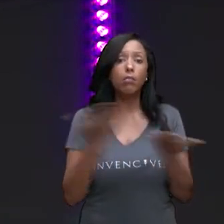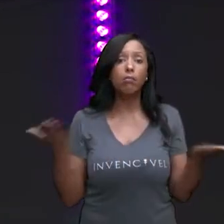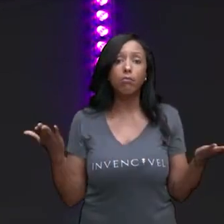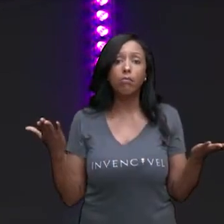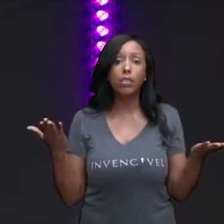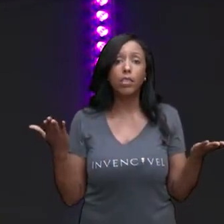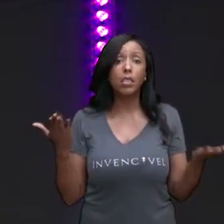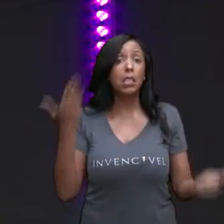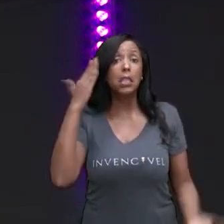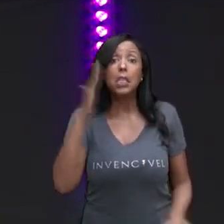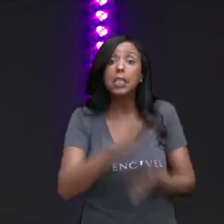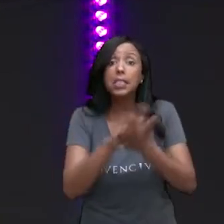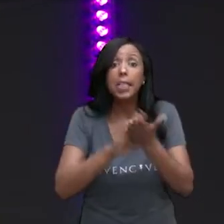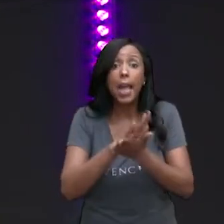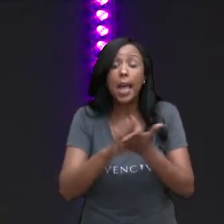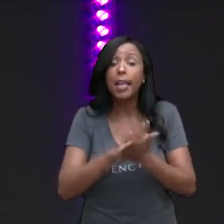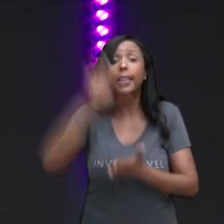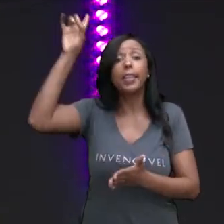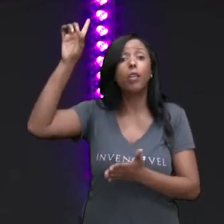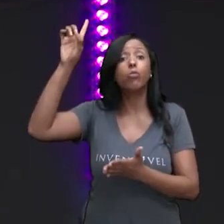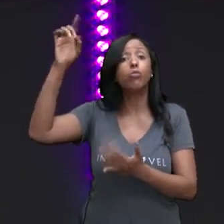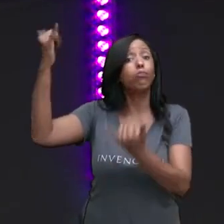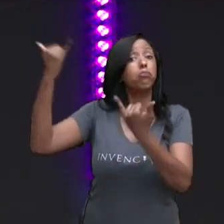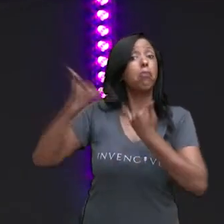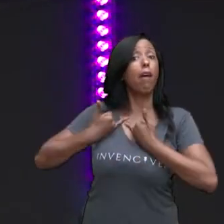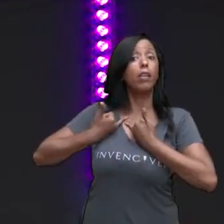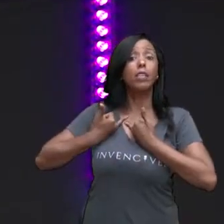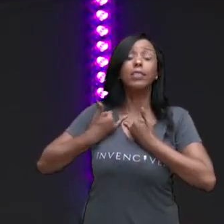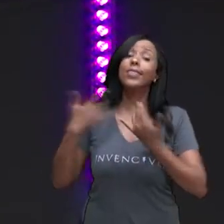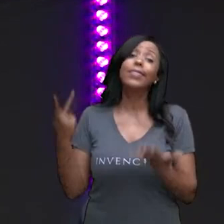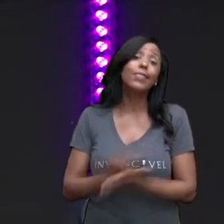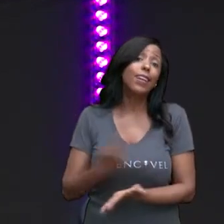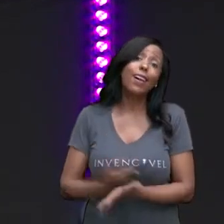expectativas, não entende os direcionamentos de Deus para a vida da gente. Dá errado.